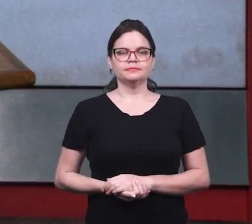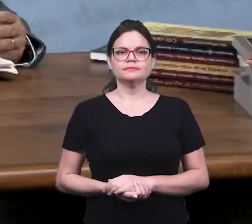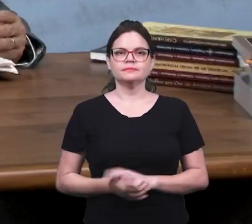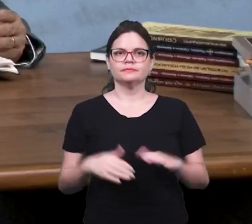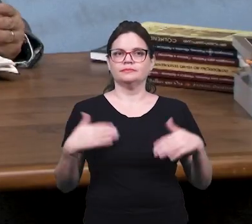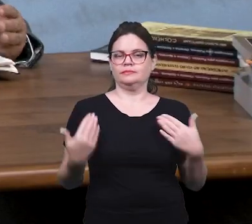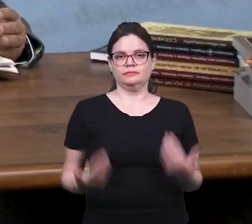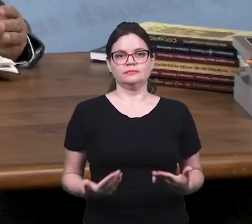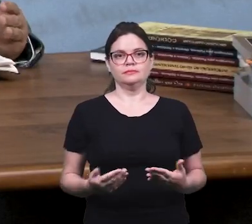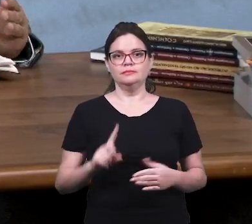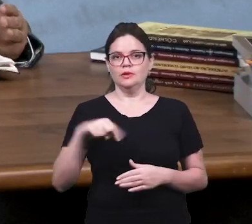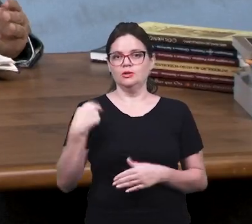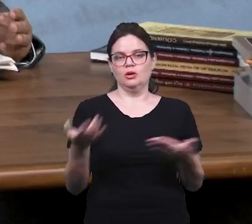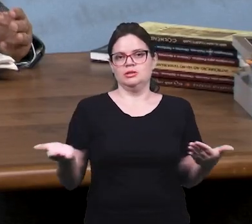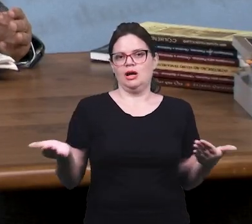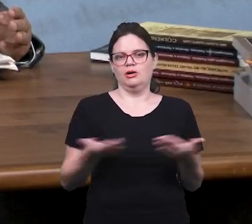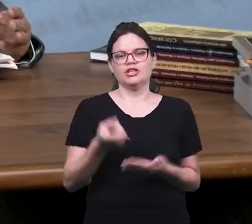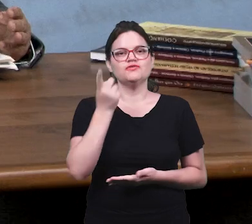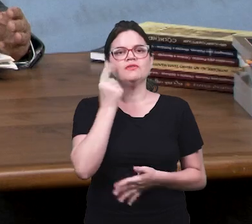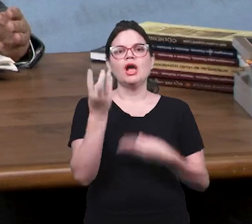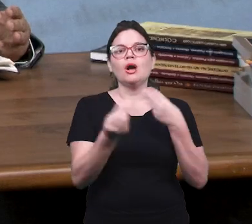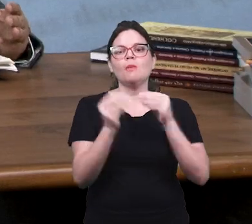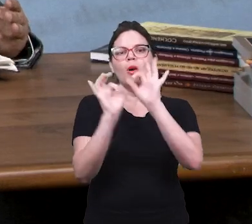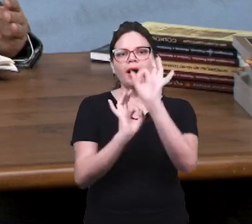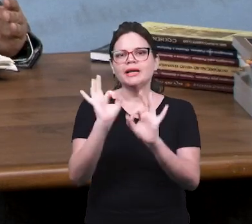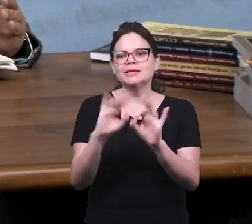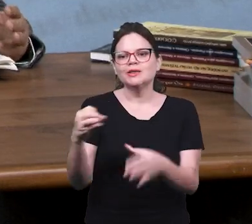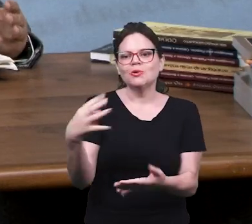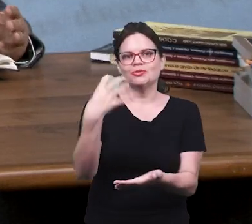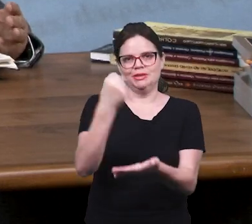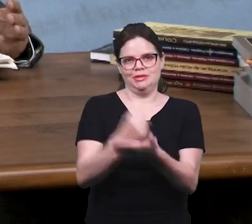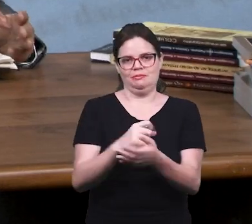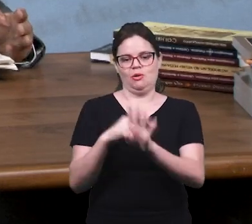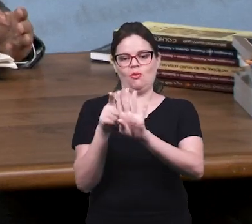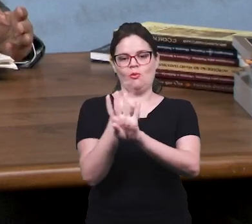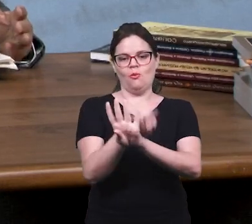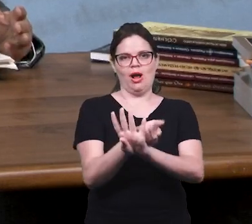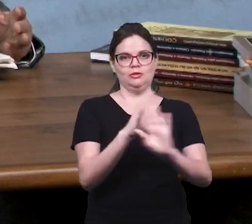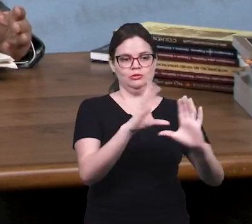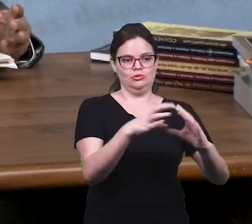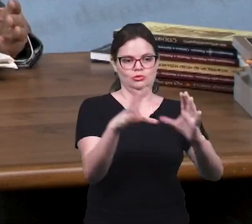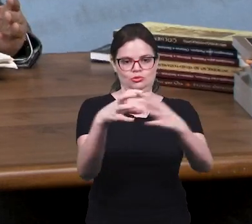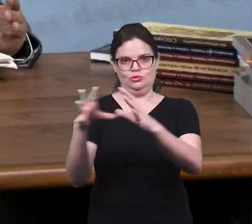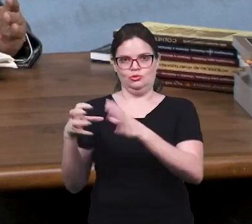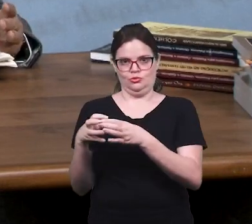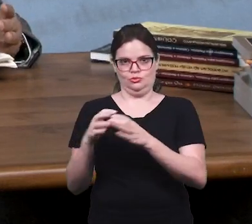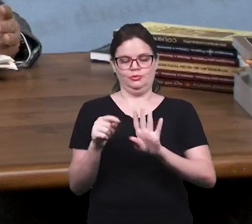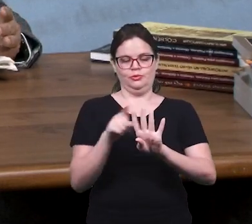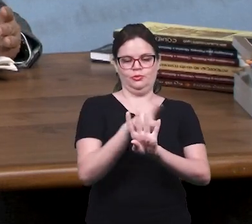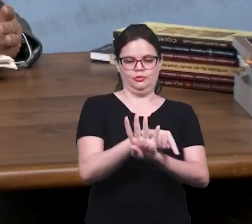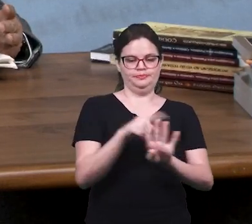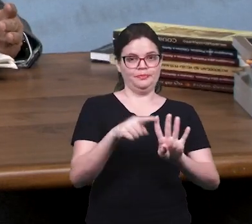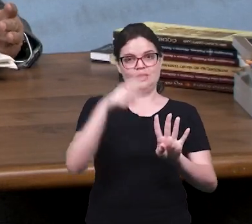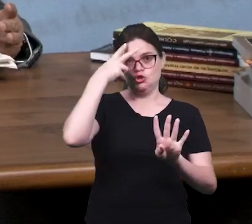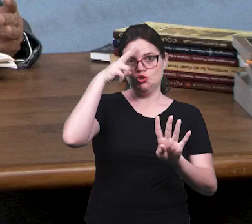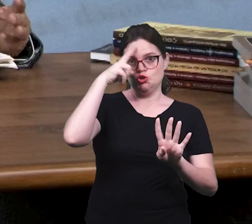Assim, dividiremos o Novo Testamento em 4 grandes grupos: os livros